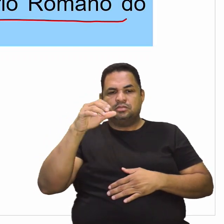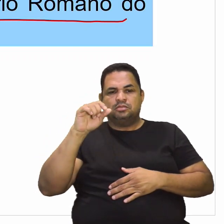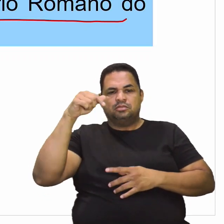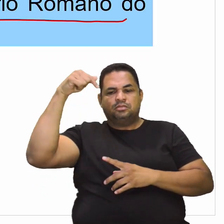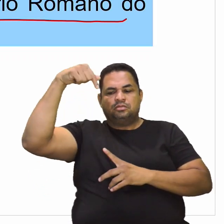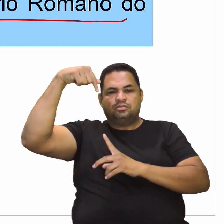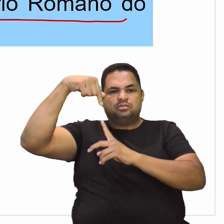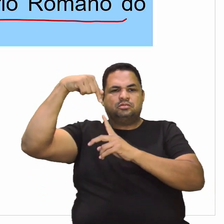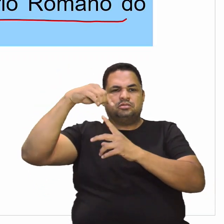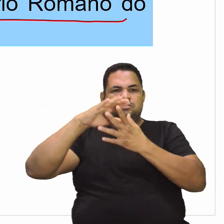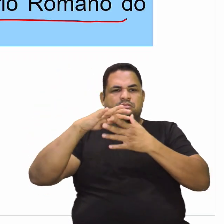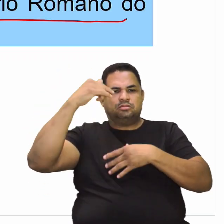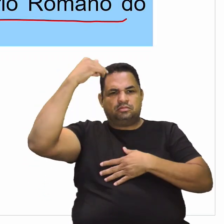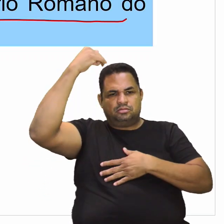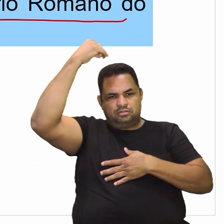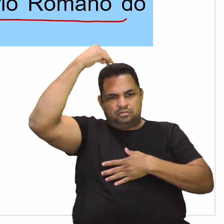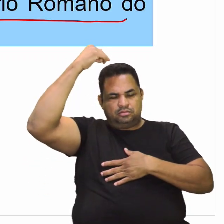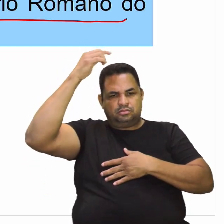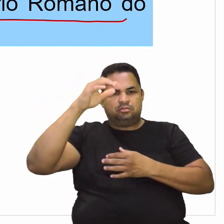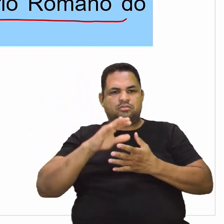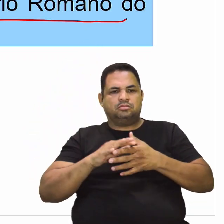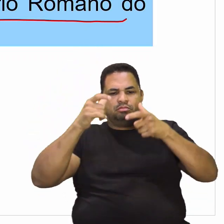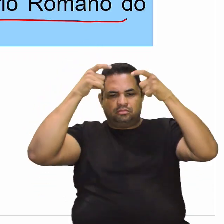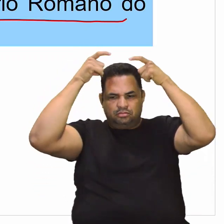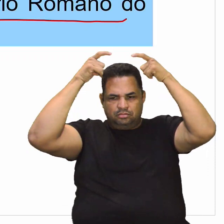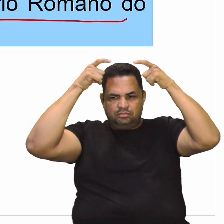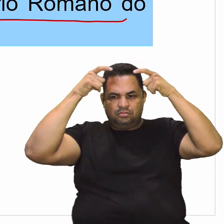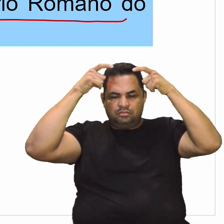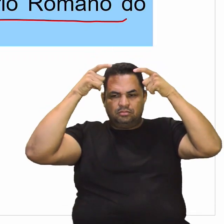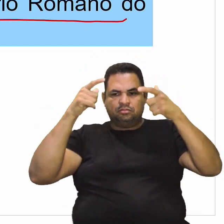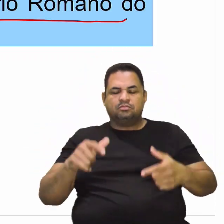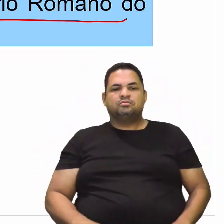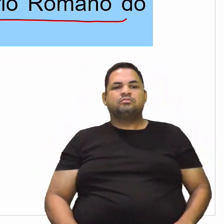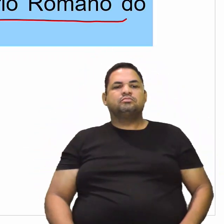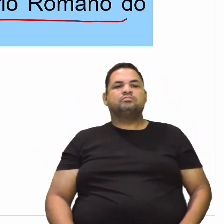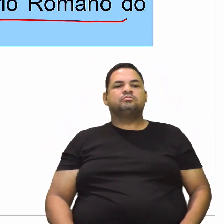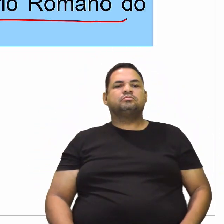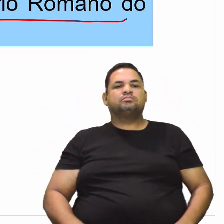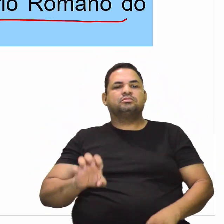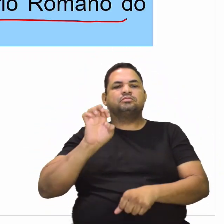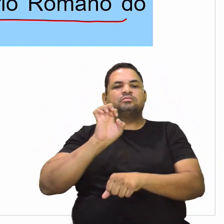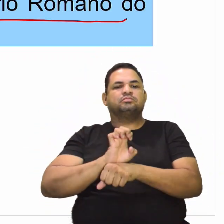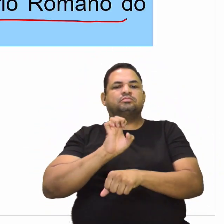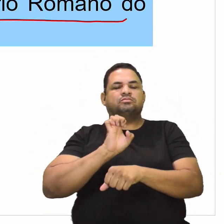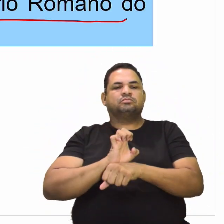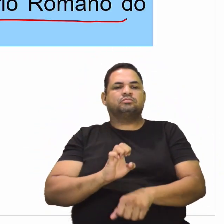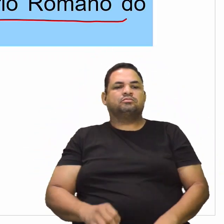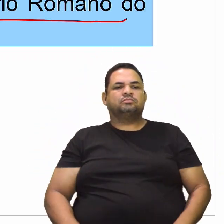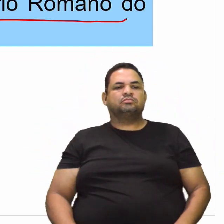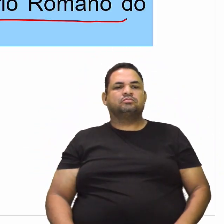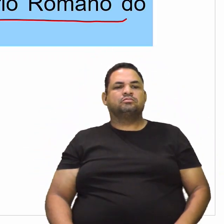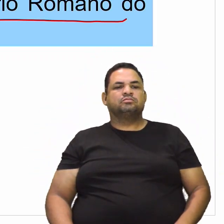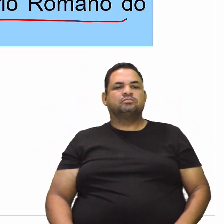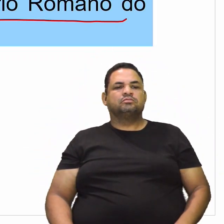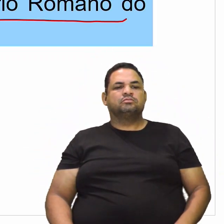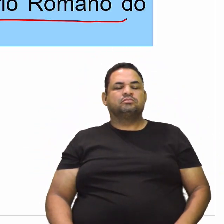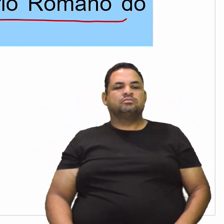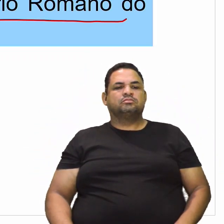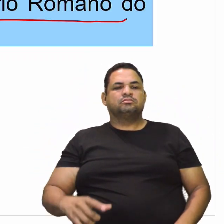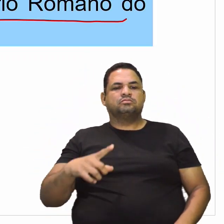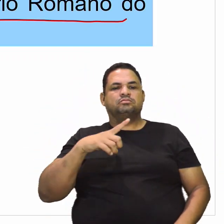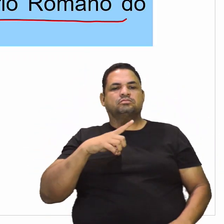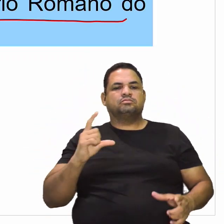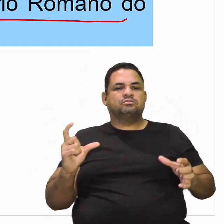ó, em cima da sua coroa, que é o Estado. Mesmo tendo essa